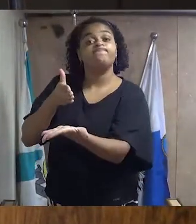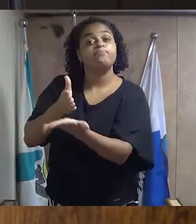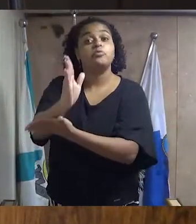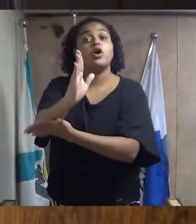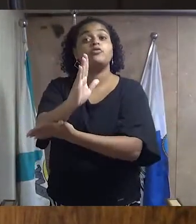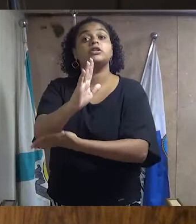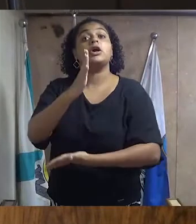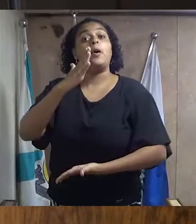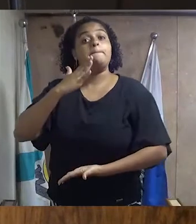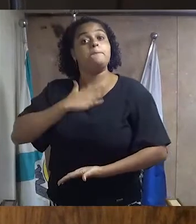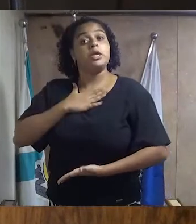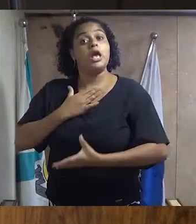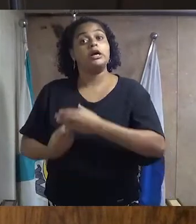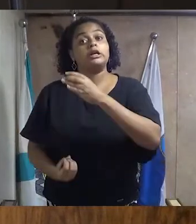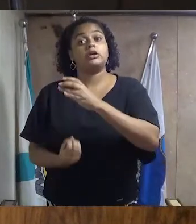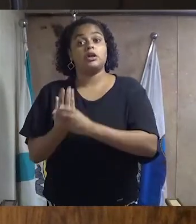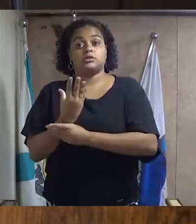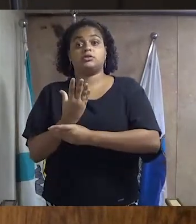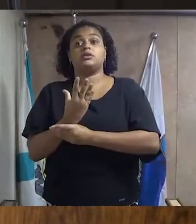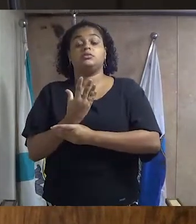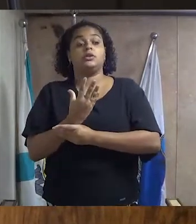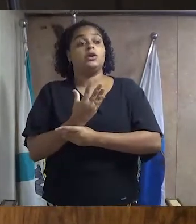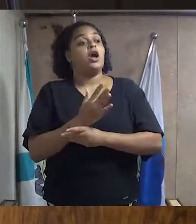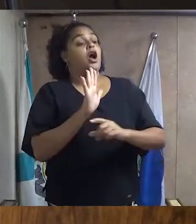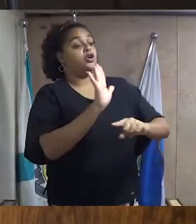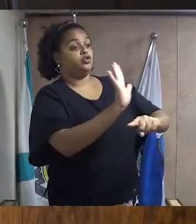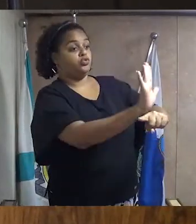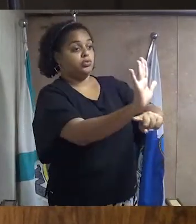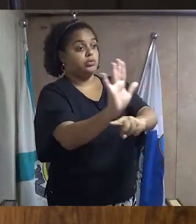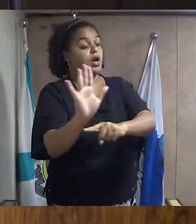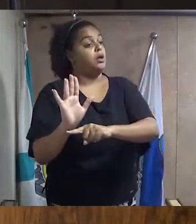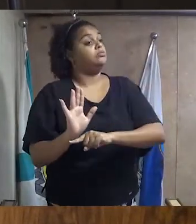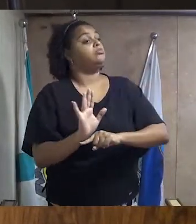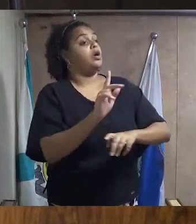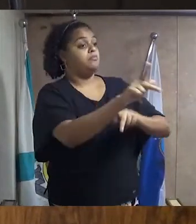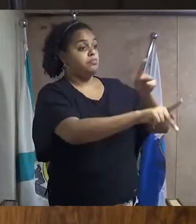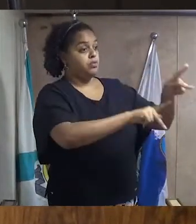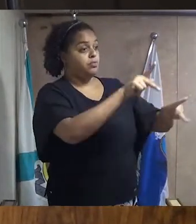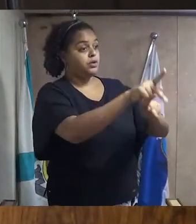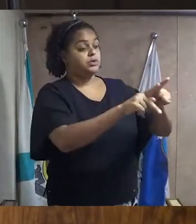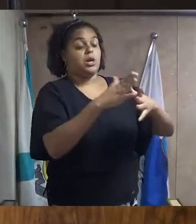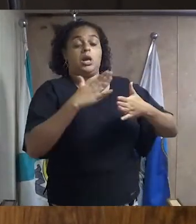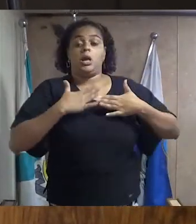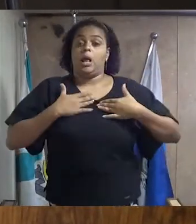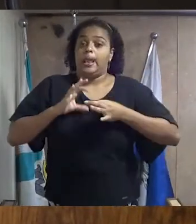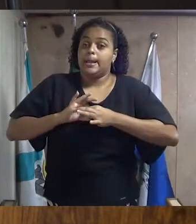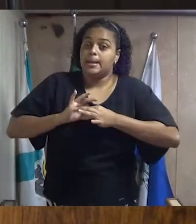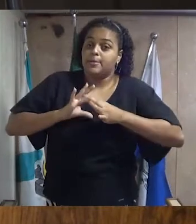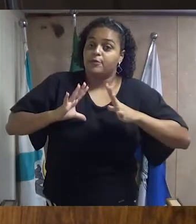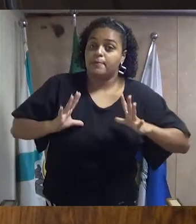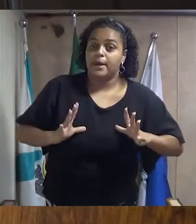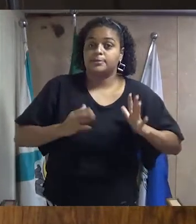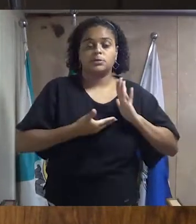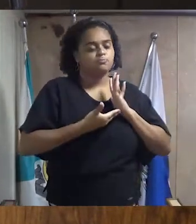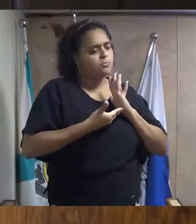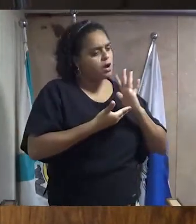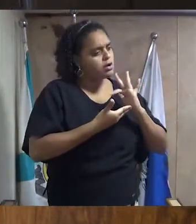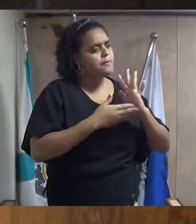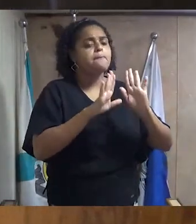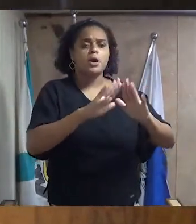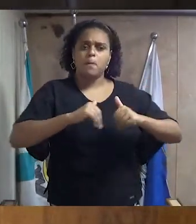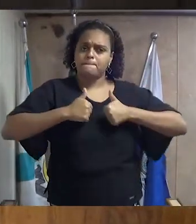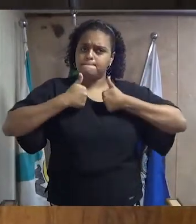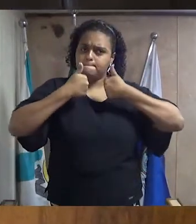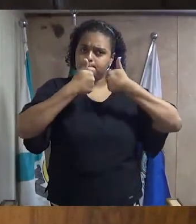minha autoria, que beneficia os menos favorecidos. Então, eu coloco aqui à disposição da casa para o bem da